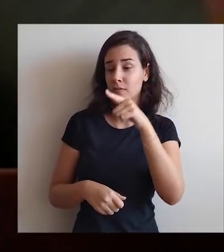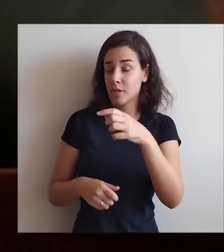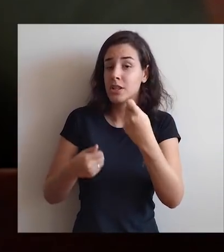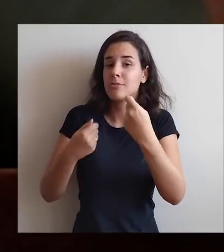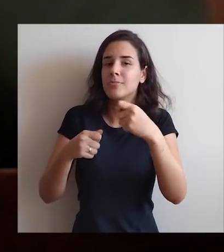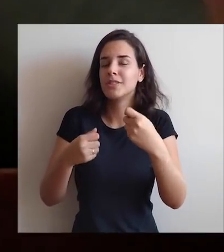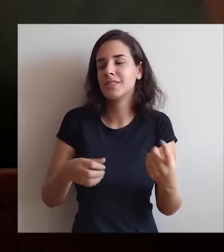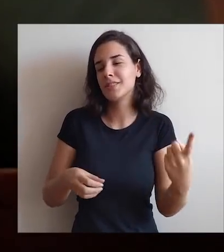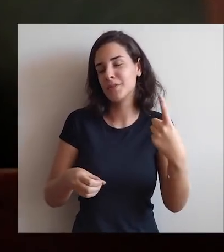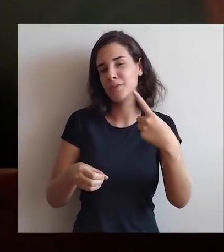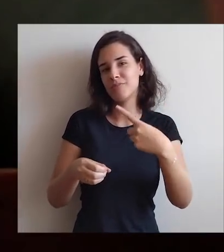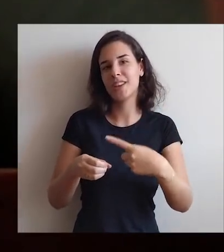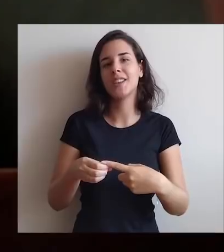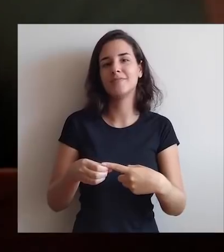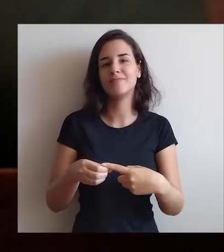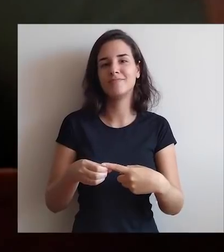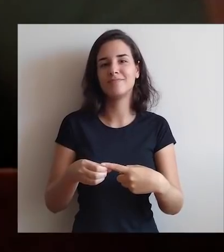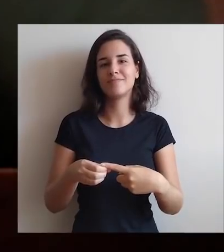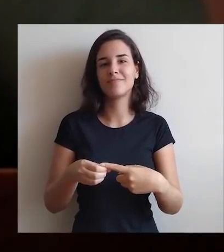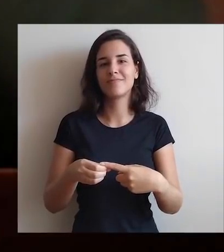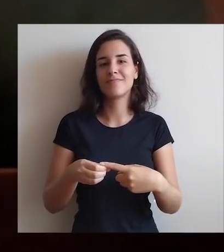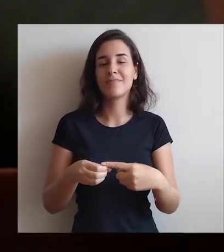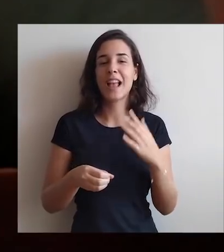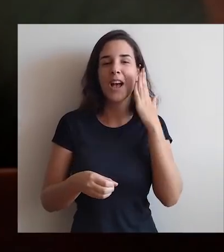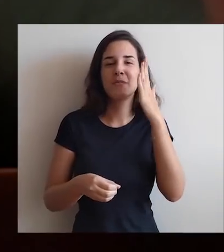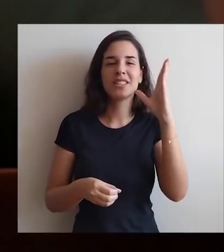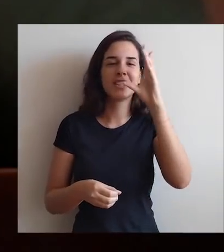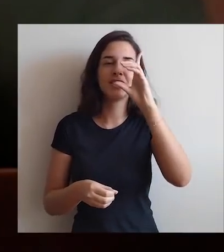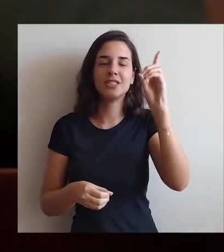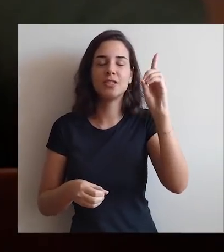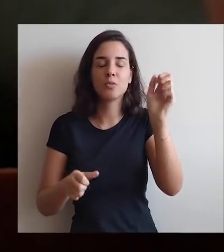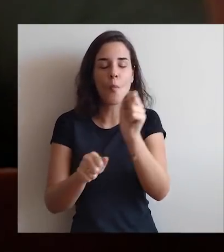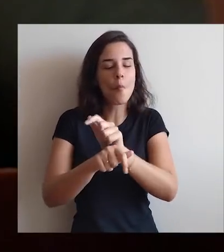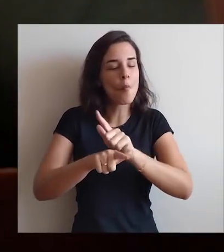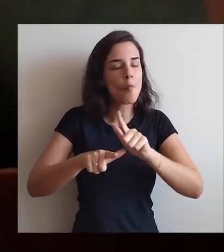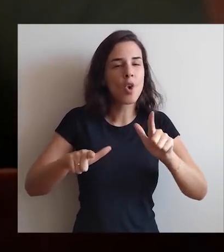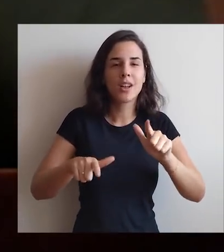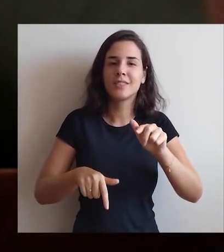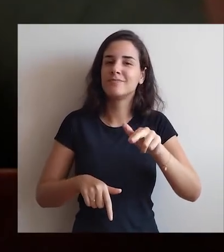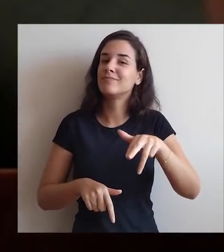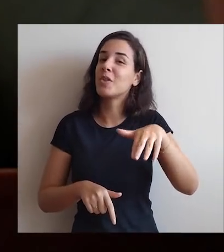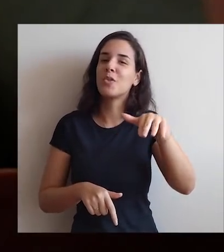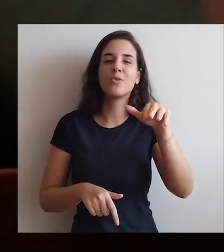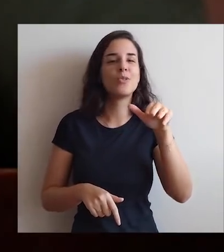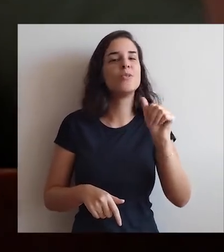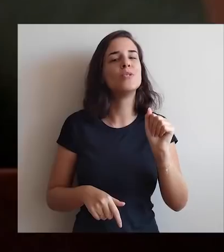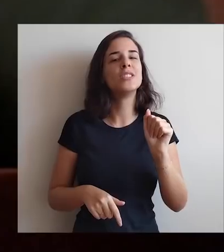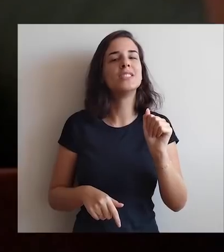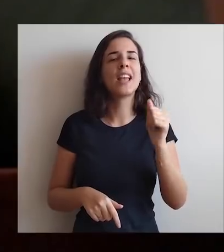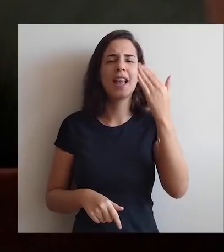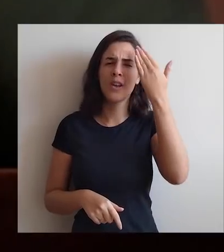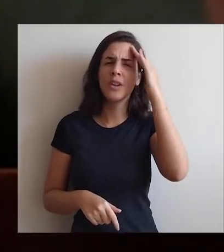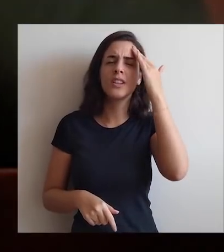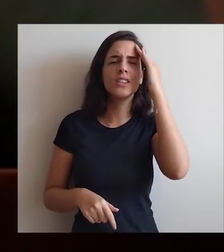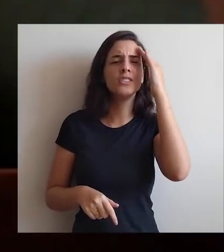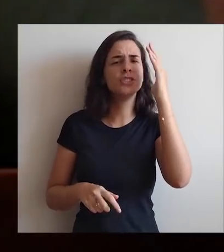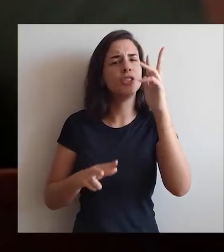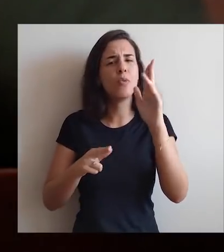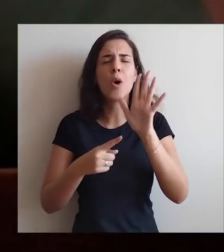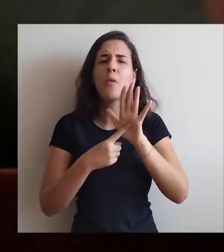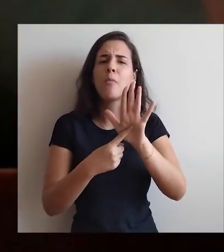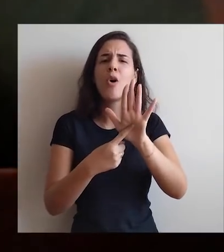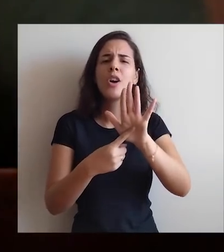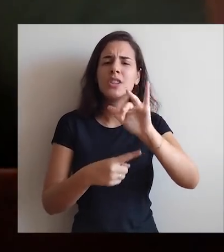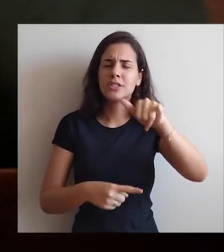esses meninos, toda a escola precisa ouvir. Você precisa voltar. A palavra de Deus nunca